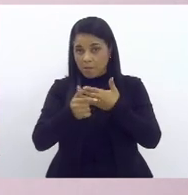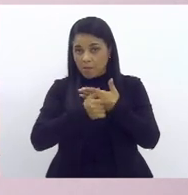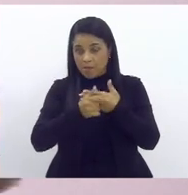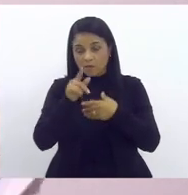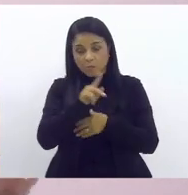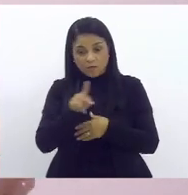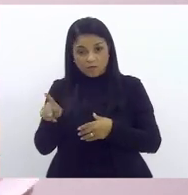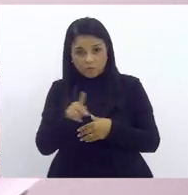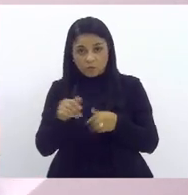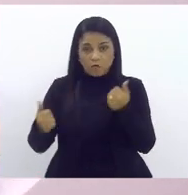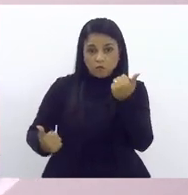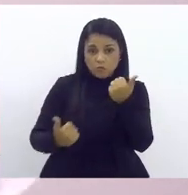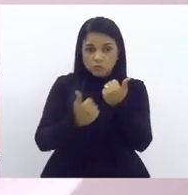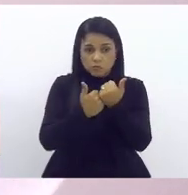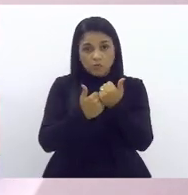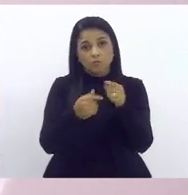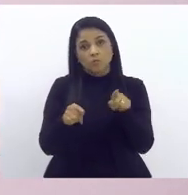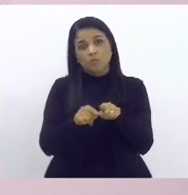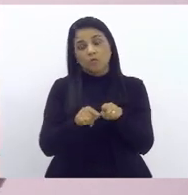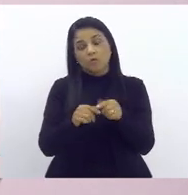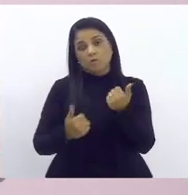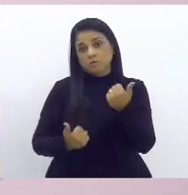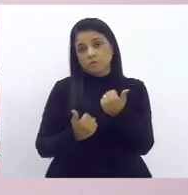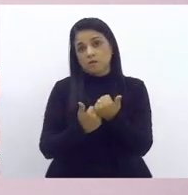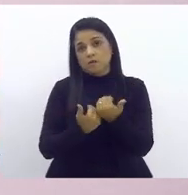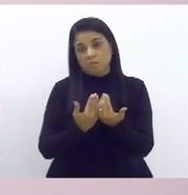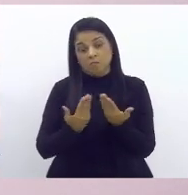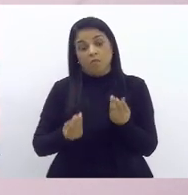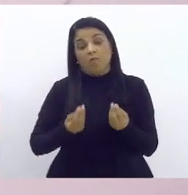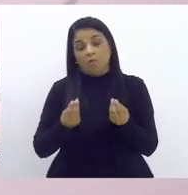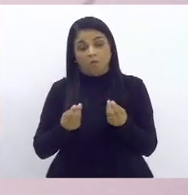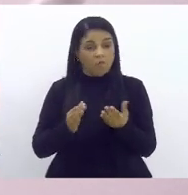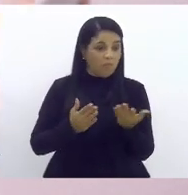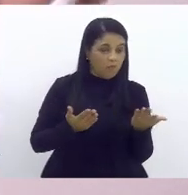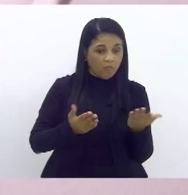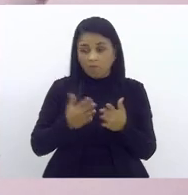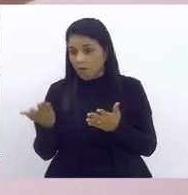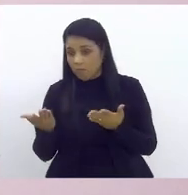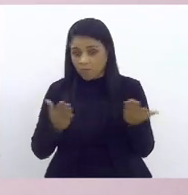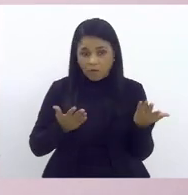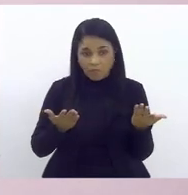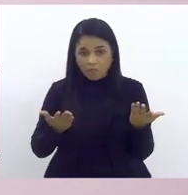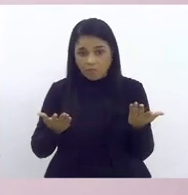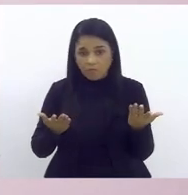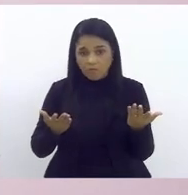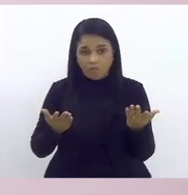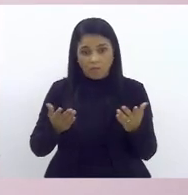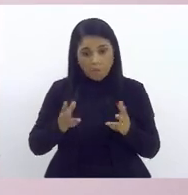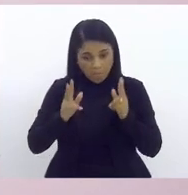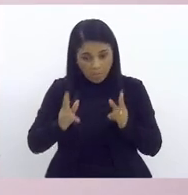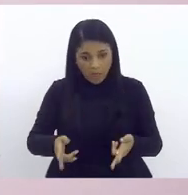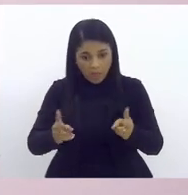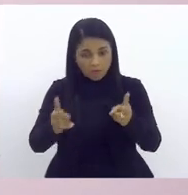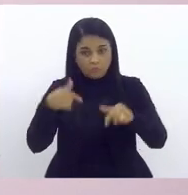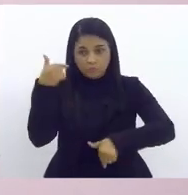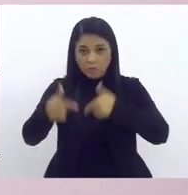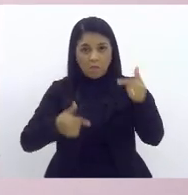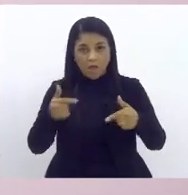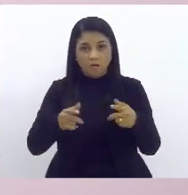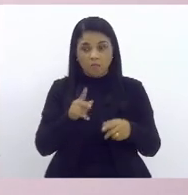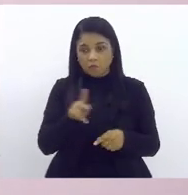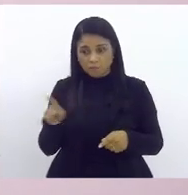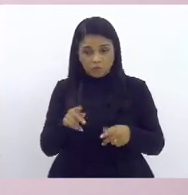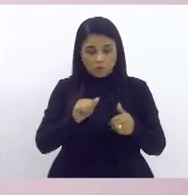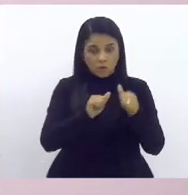uma professora, eu, sinceramente, que trabalho muito com isso, eu não sei qual é. Então, entendi também